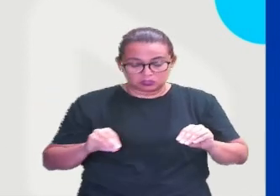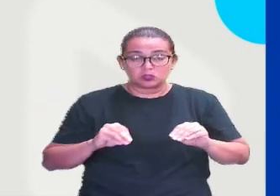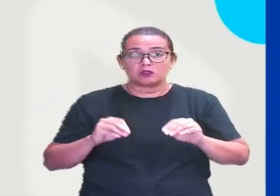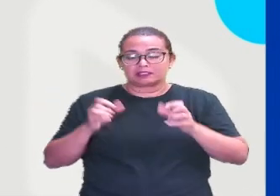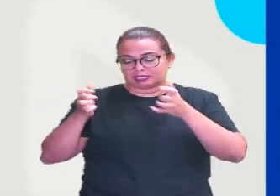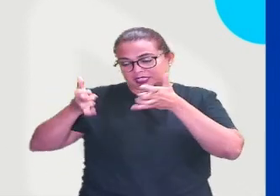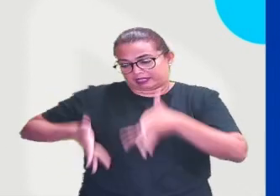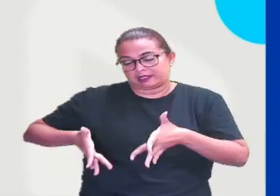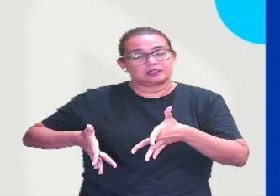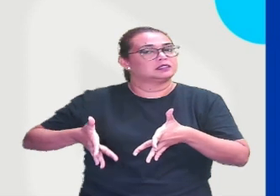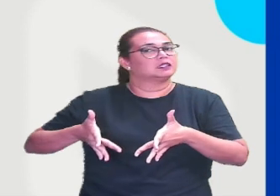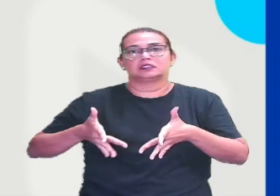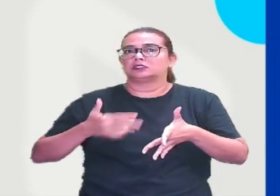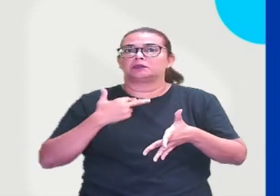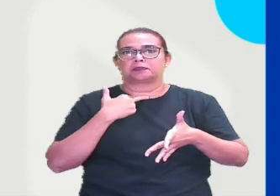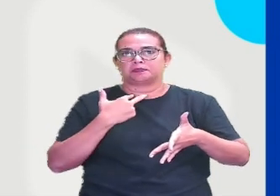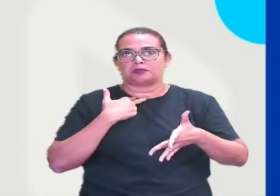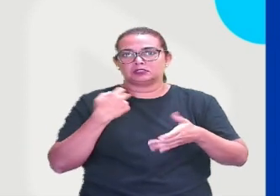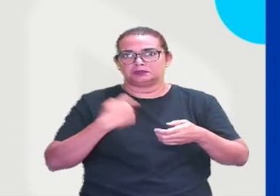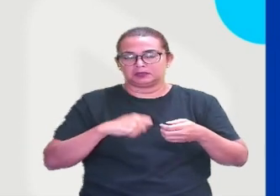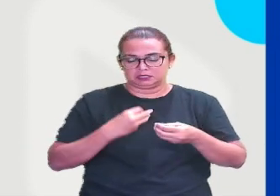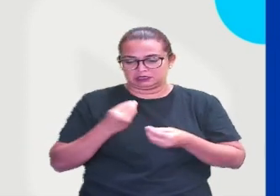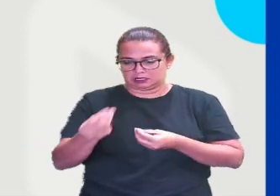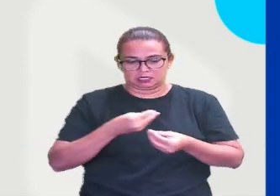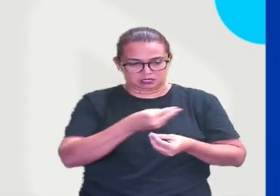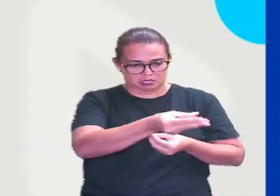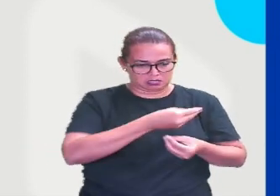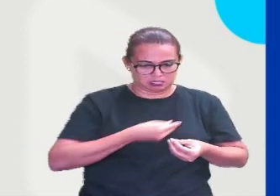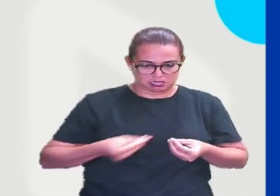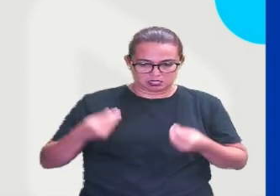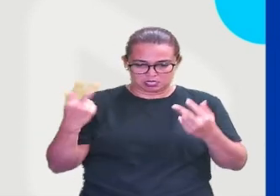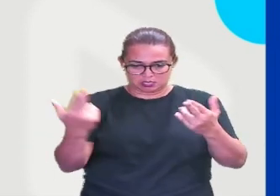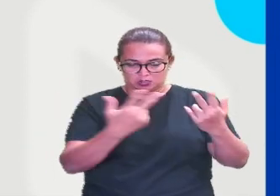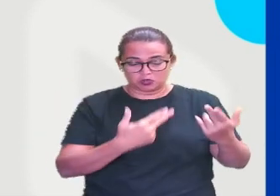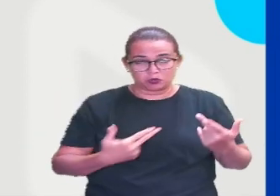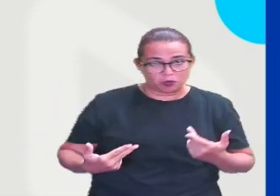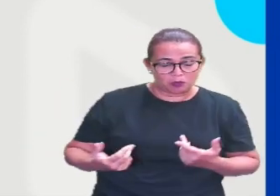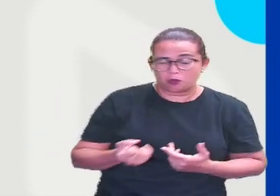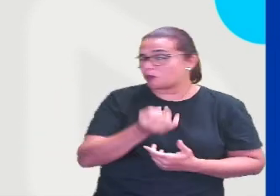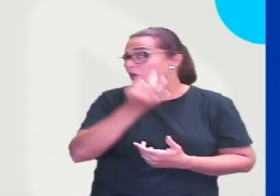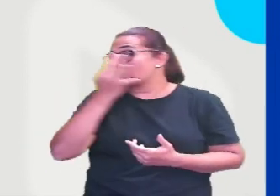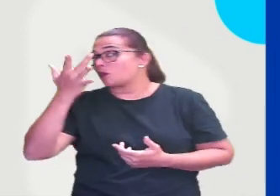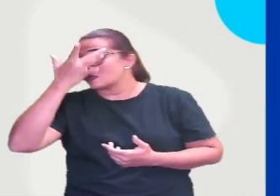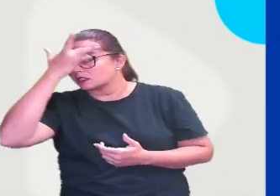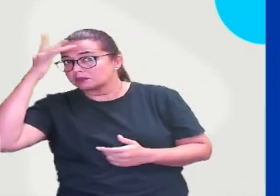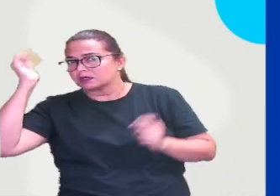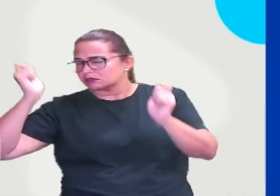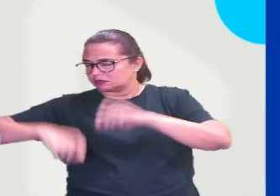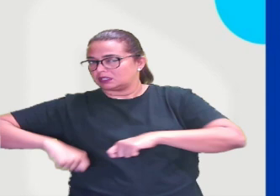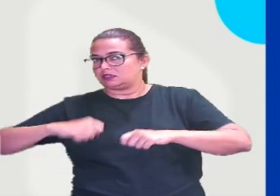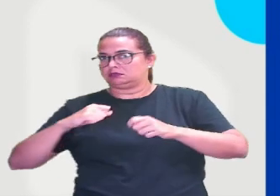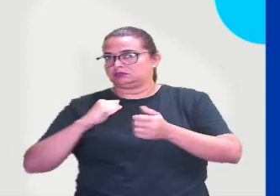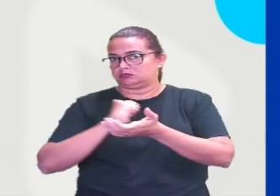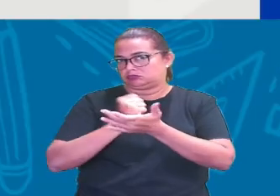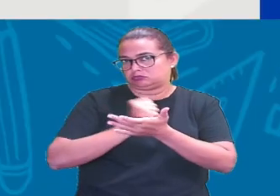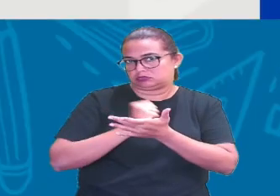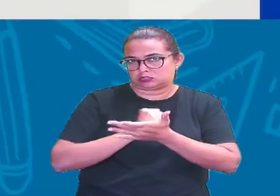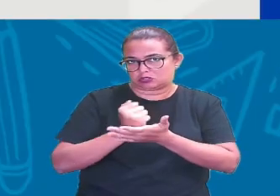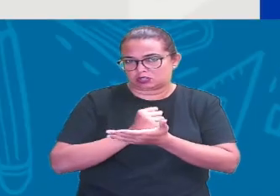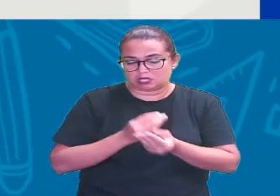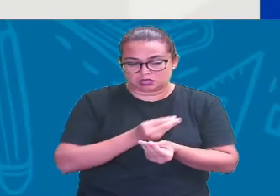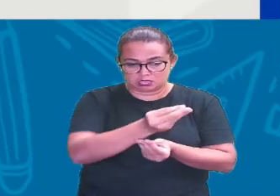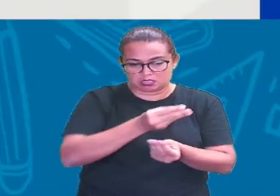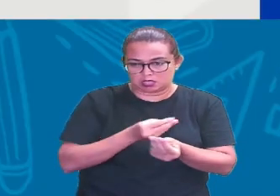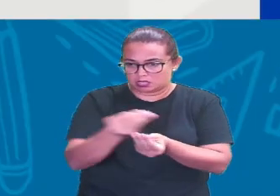máximo de participantes possíveis? Então, nós percebemos aqui que são uma distribuição. Distribuição é